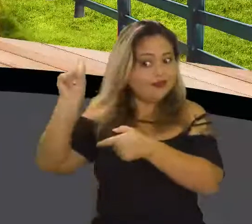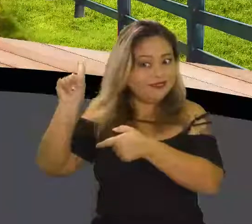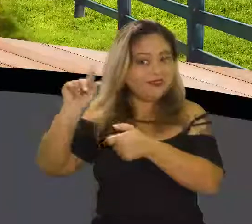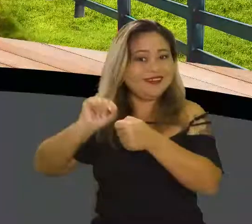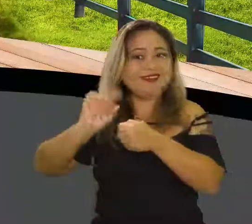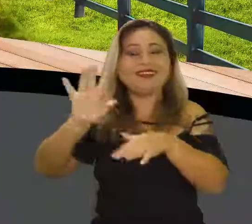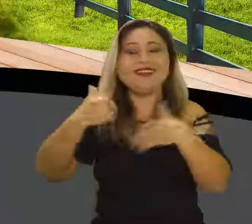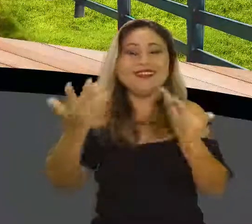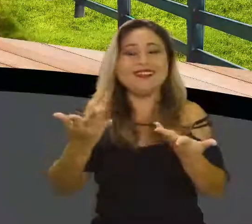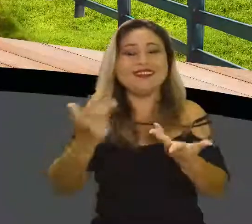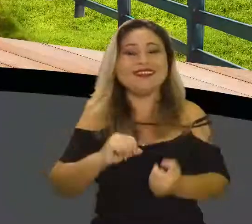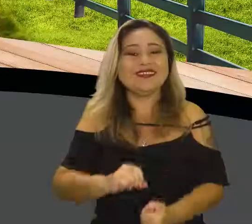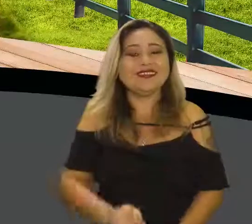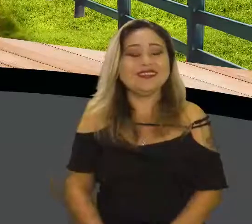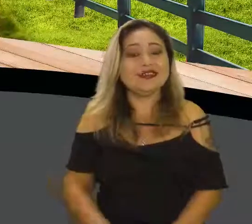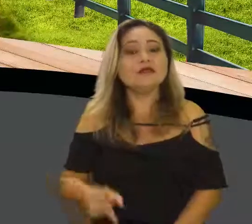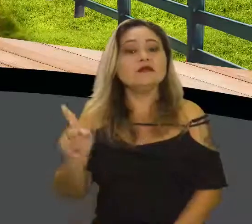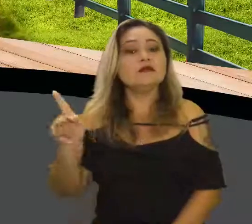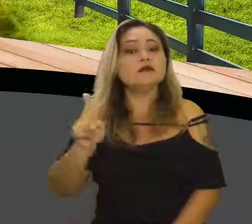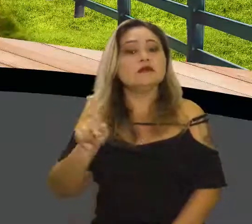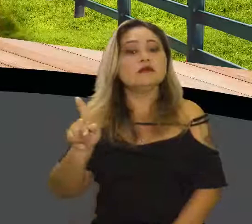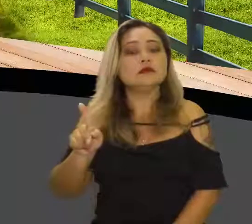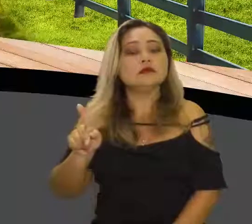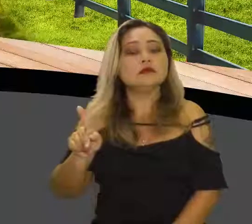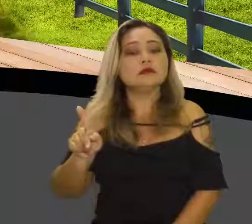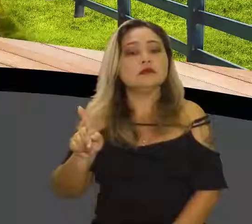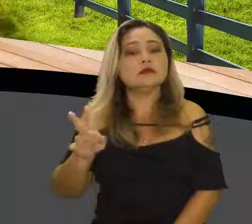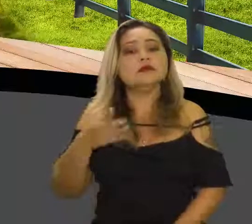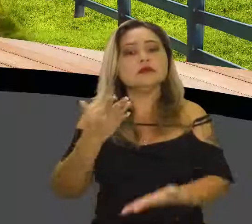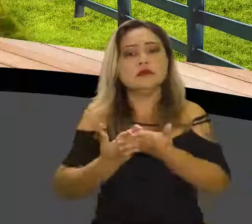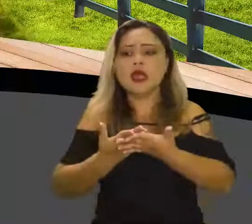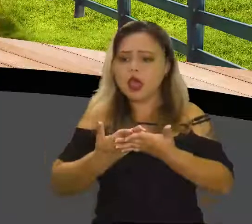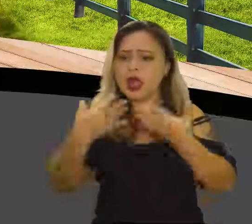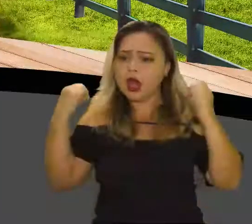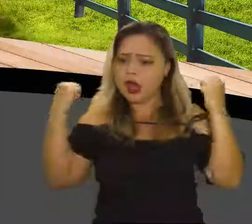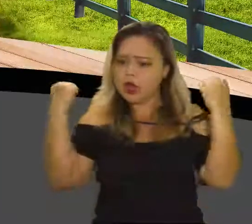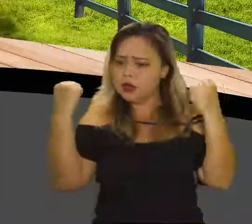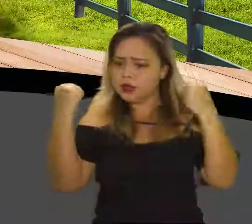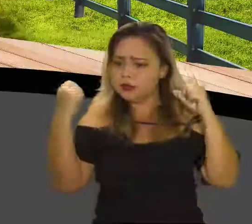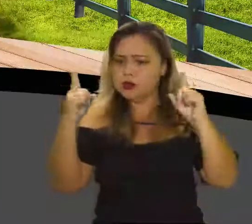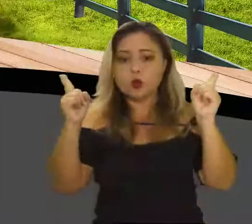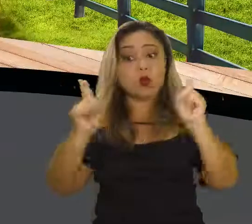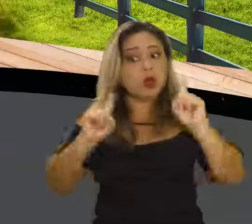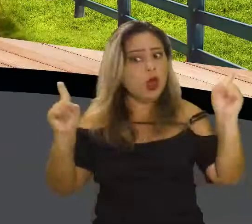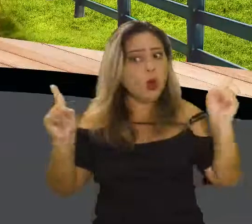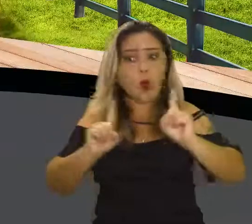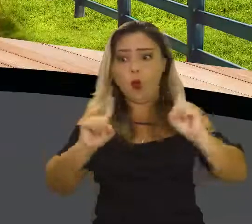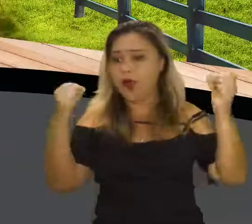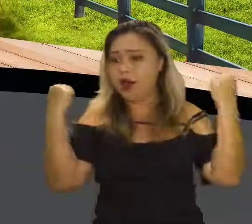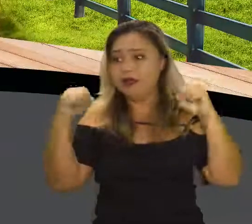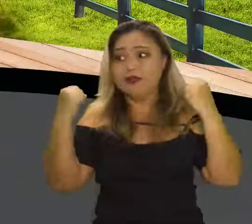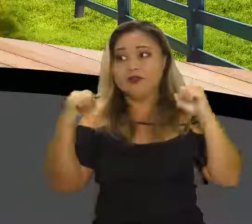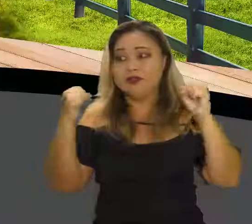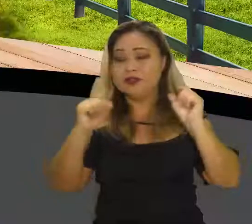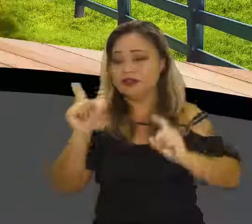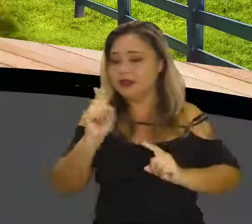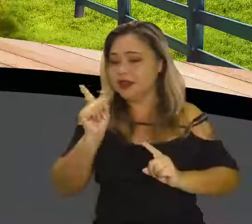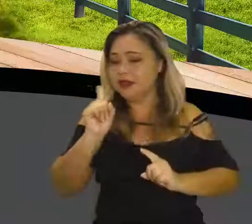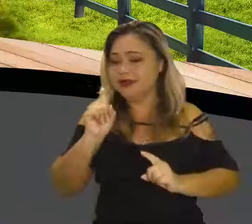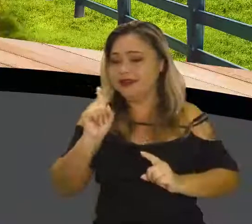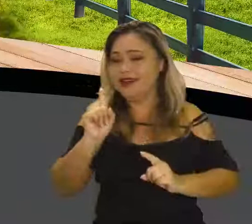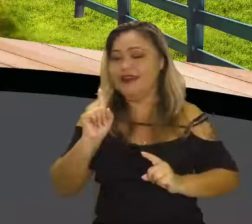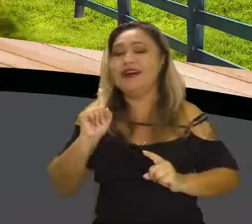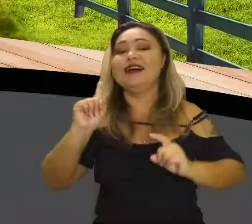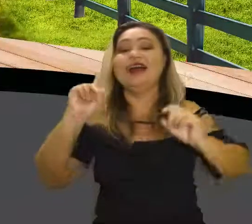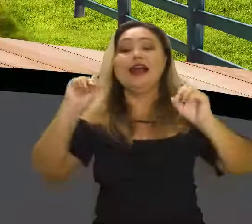Tá bom. Professor, é aula de educação física? Não, meus queridos, não é aula de educação física.